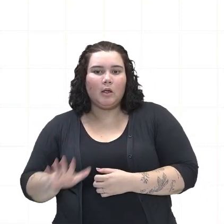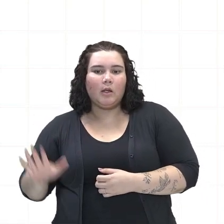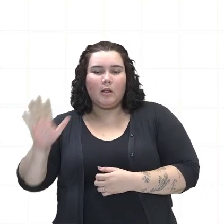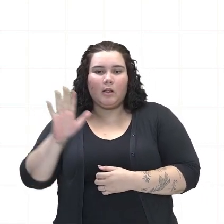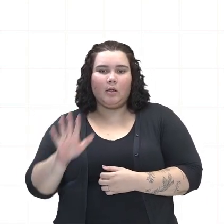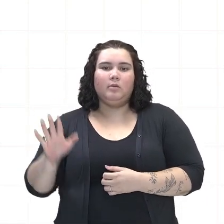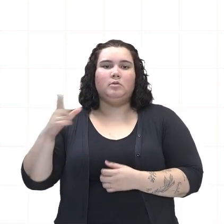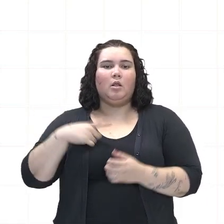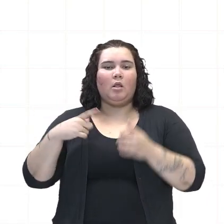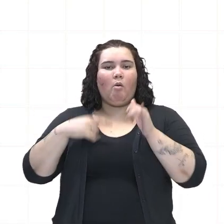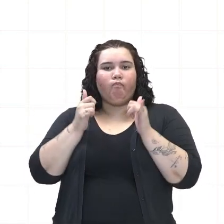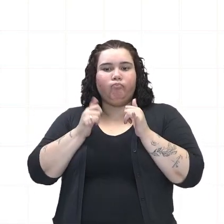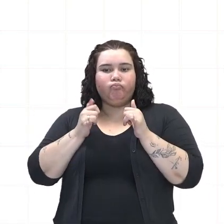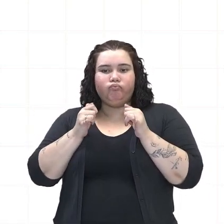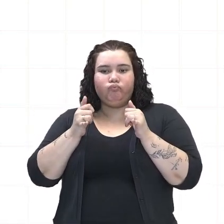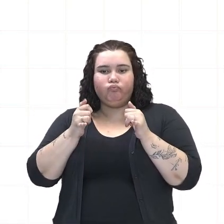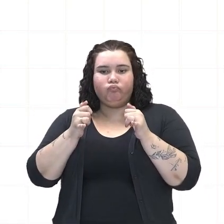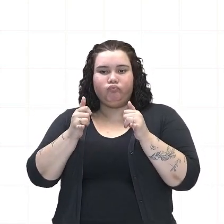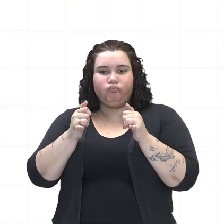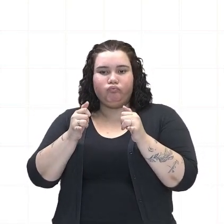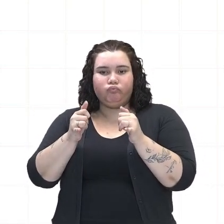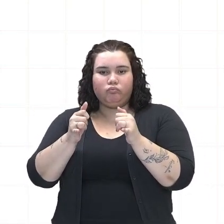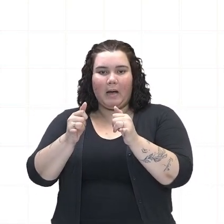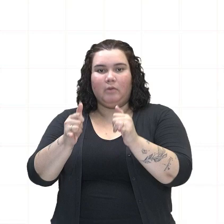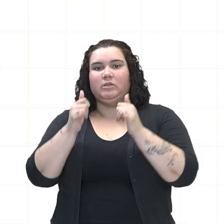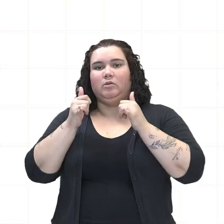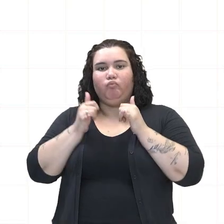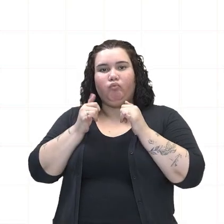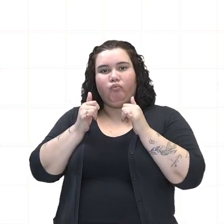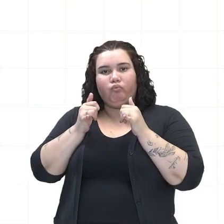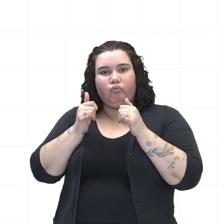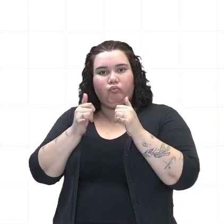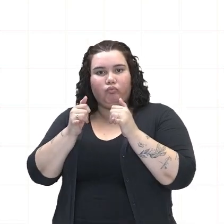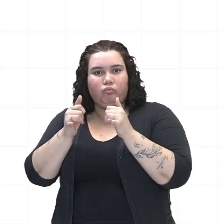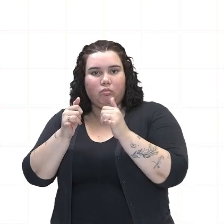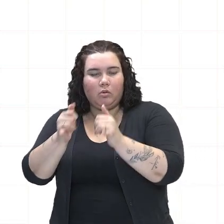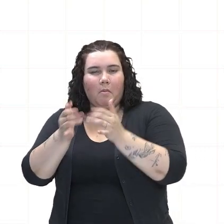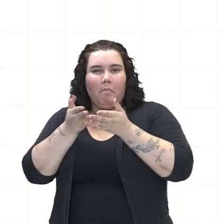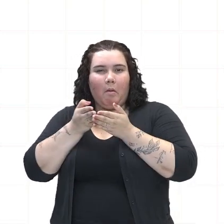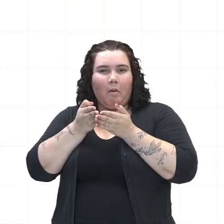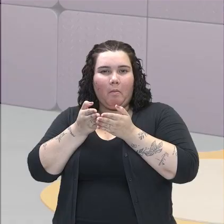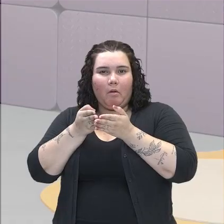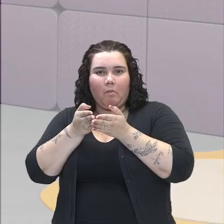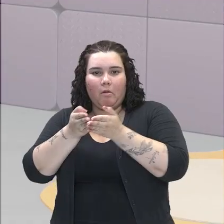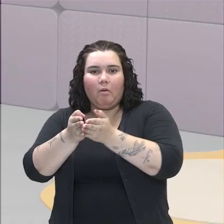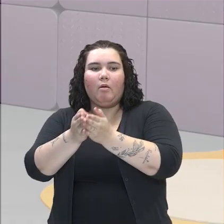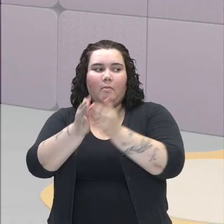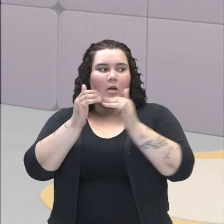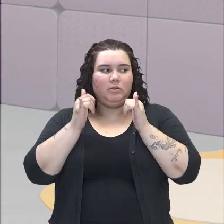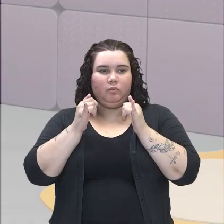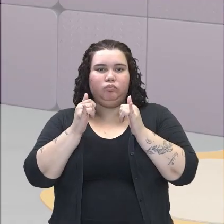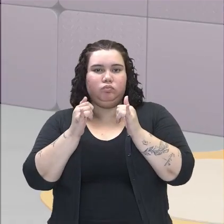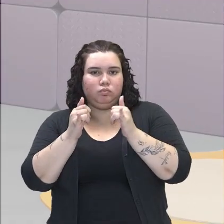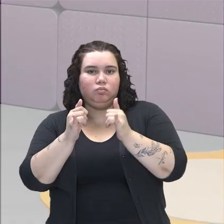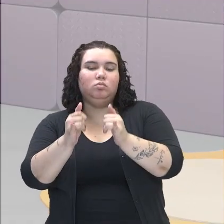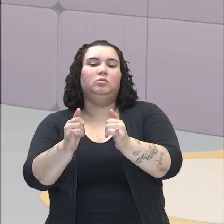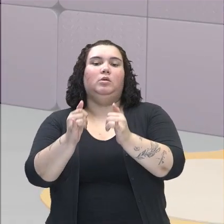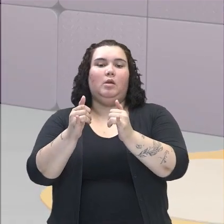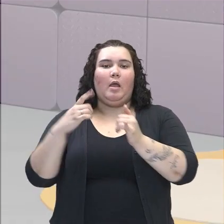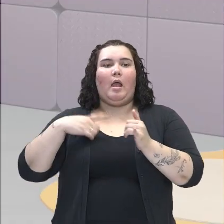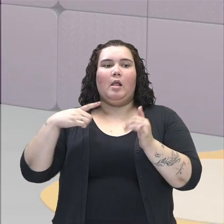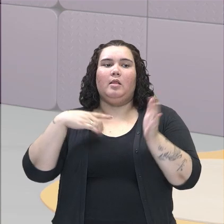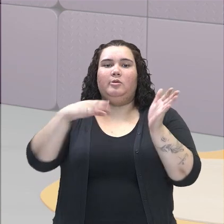cá pelas balsas, ou ela vem mesmo pelo Oceano Atlântico, vem mesmo pelo porto ali e vai subindo o Rio Amazonas em direção